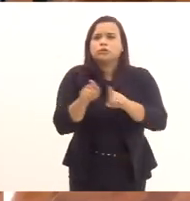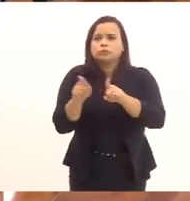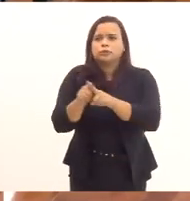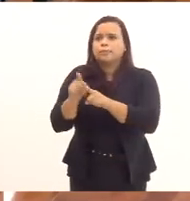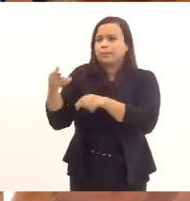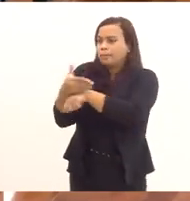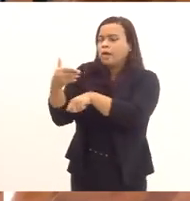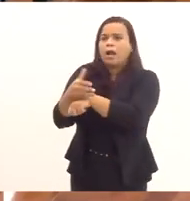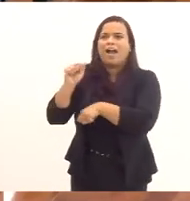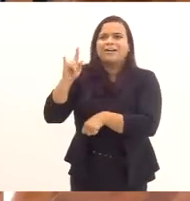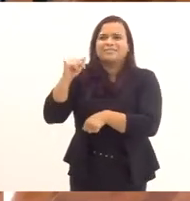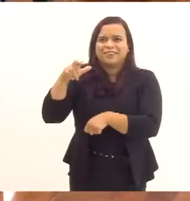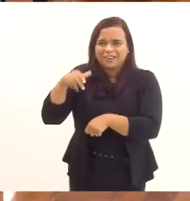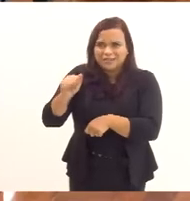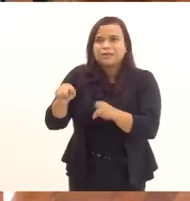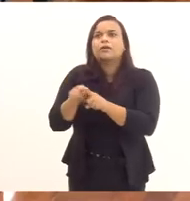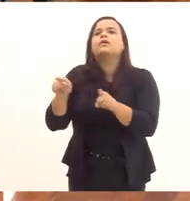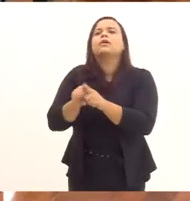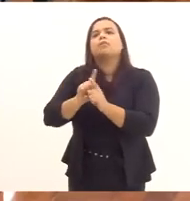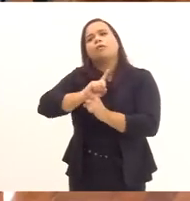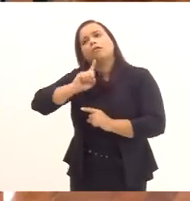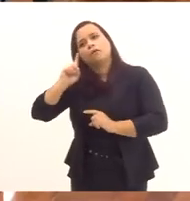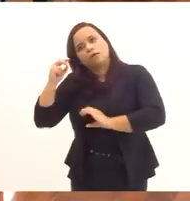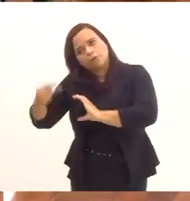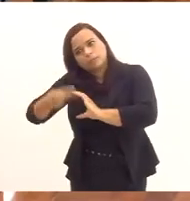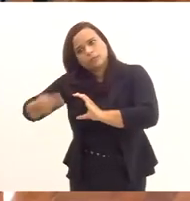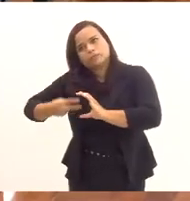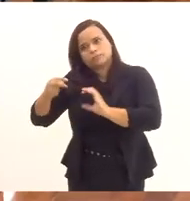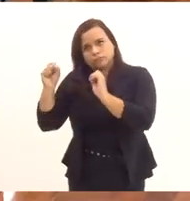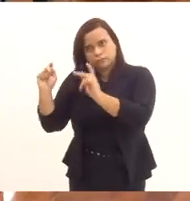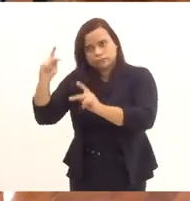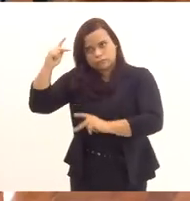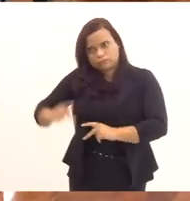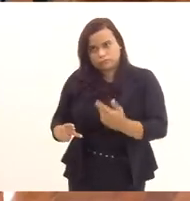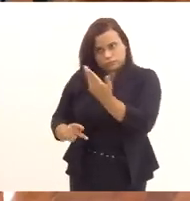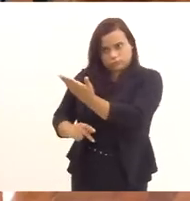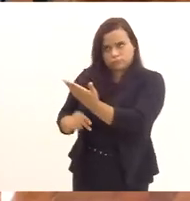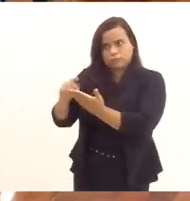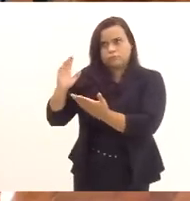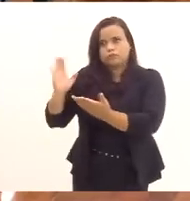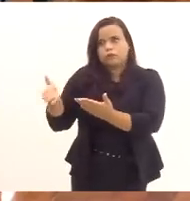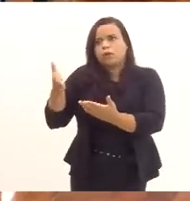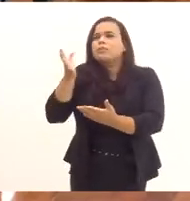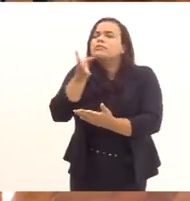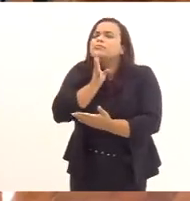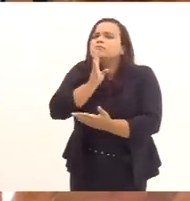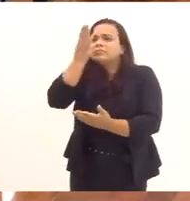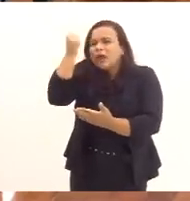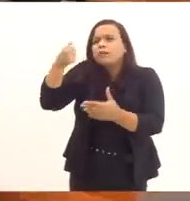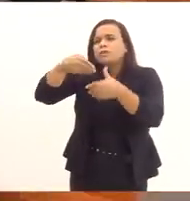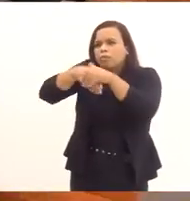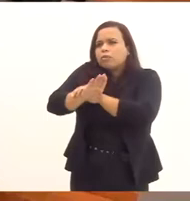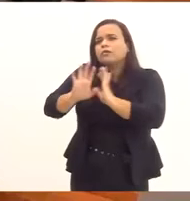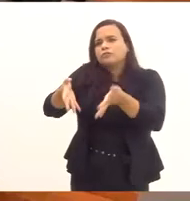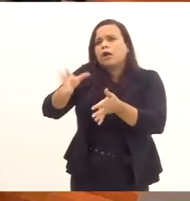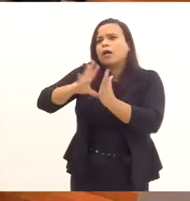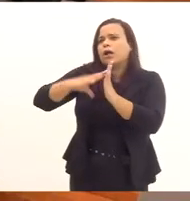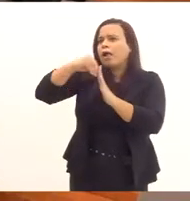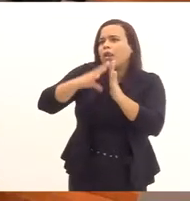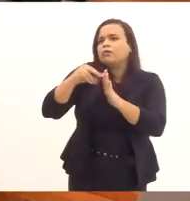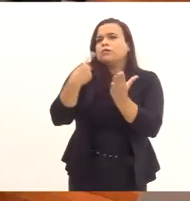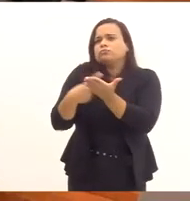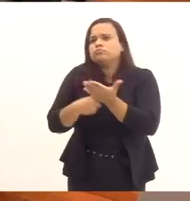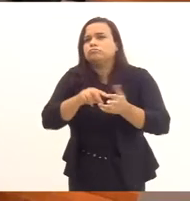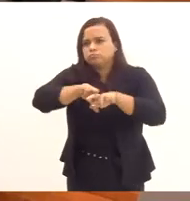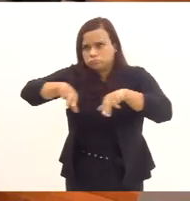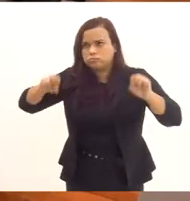também e a Câmera presidente Você letra que já tá mais por dentro dos calendários tal